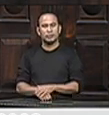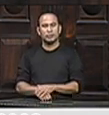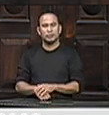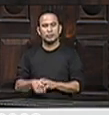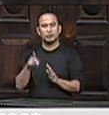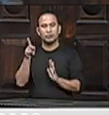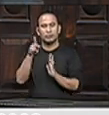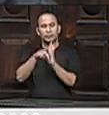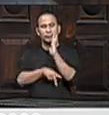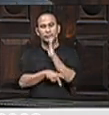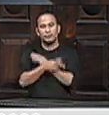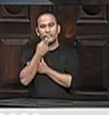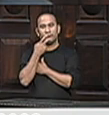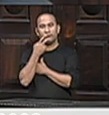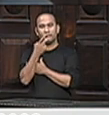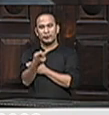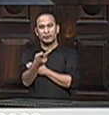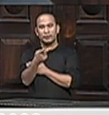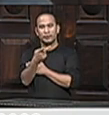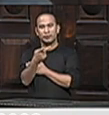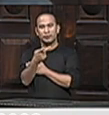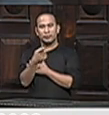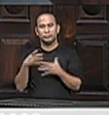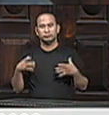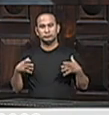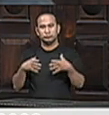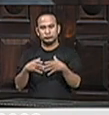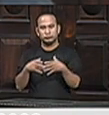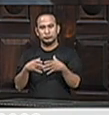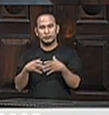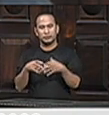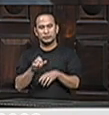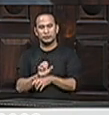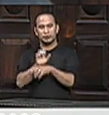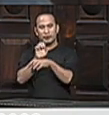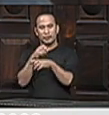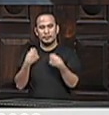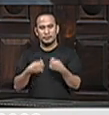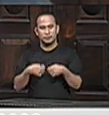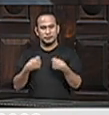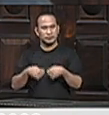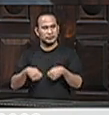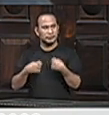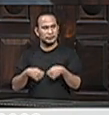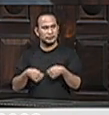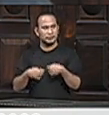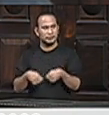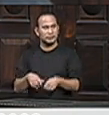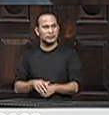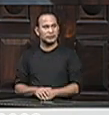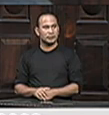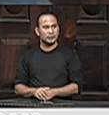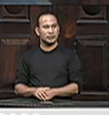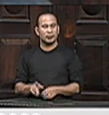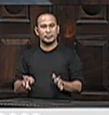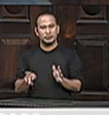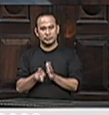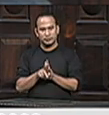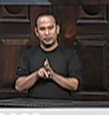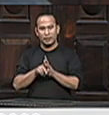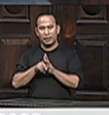para a sociedade. Mas aproveito, além de declarar apoio, vou me inscrever no momento exato, para